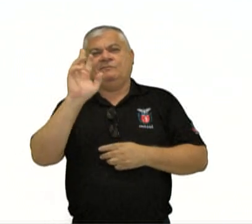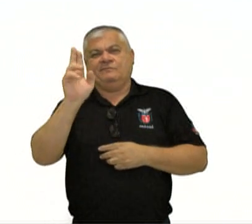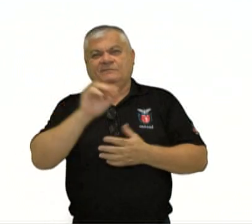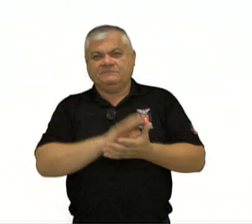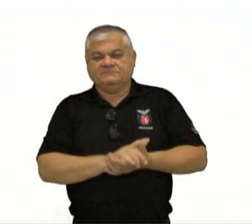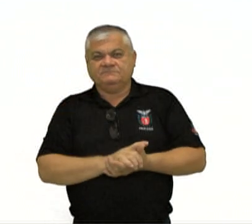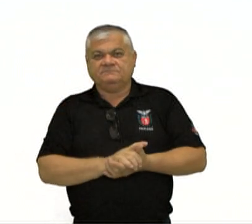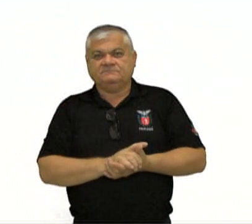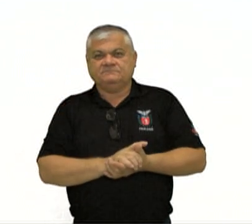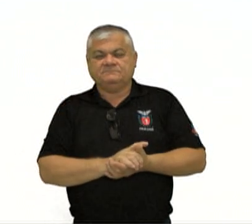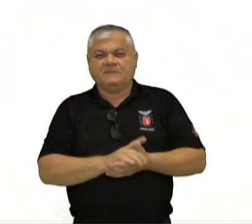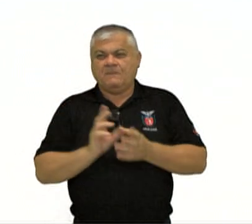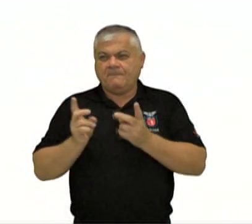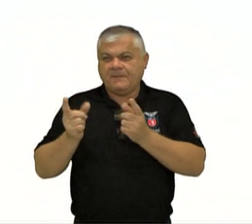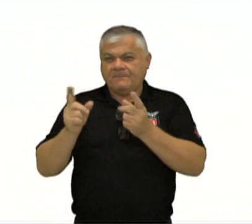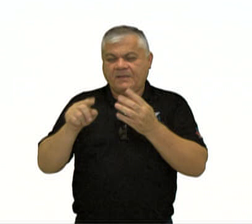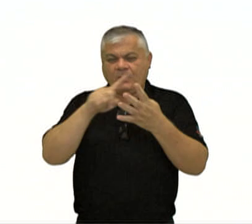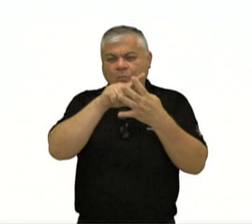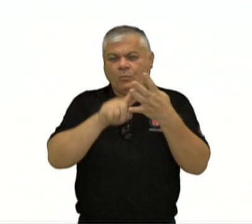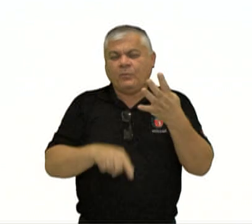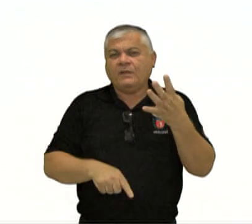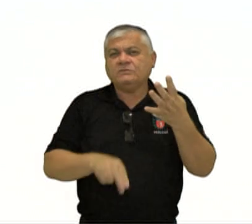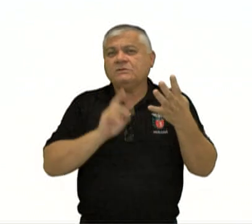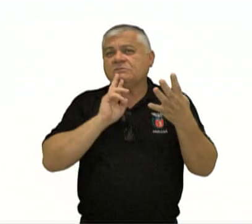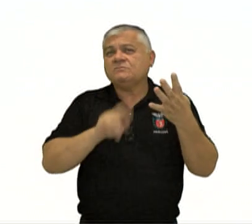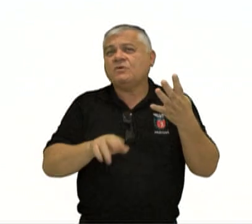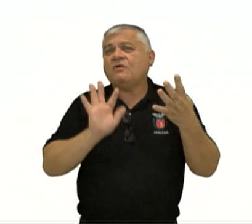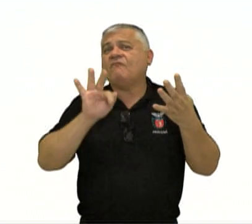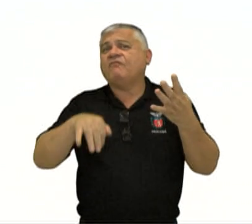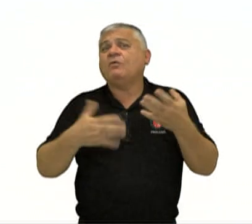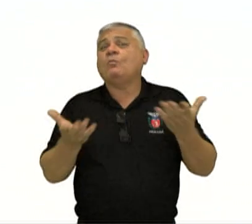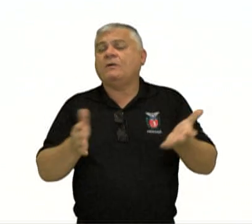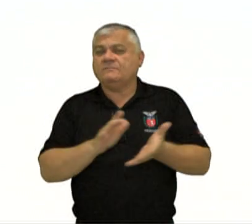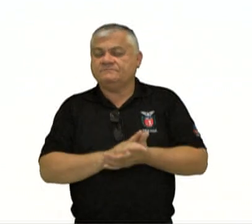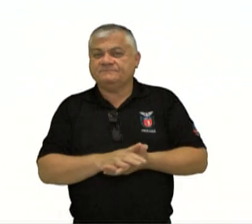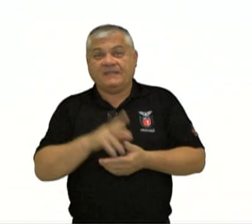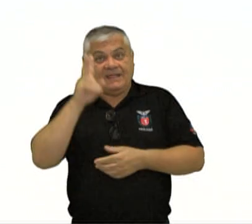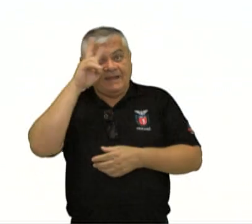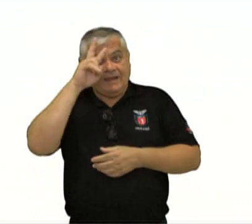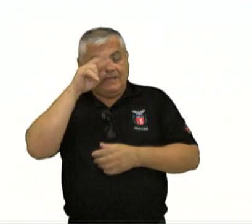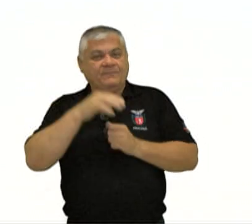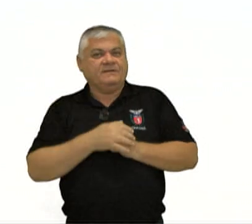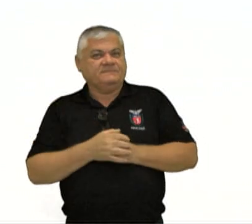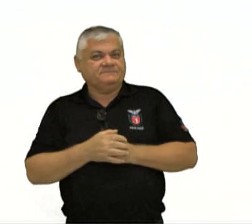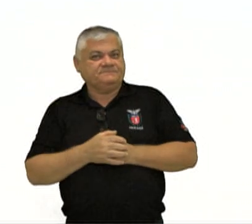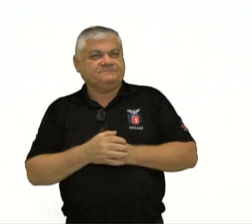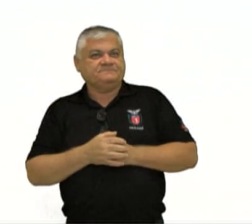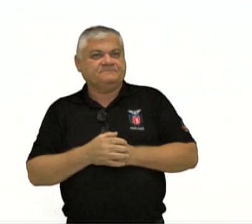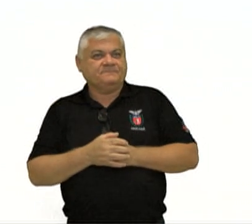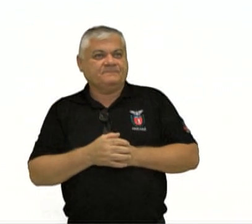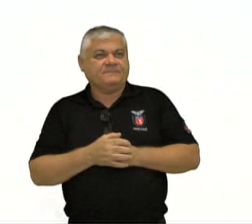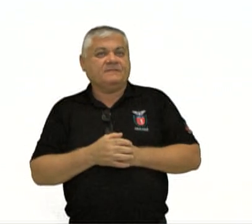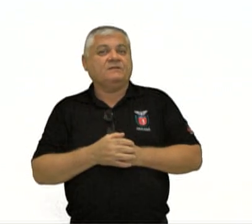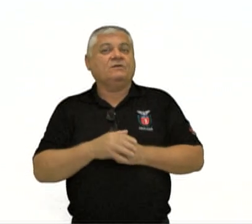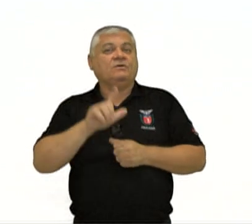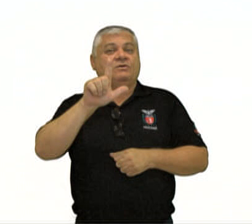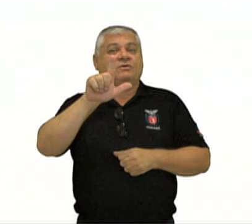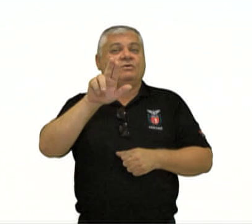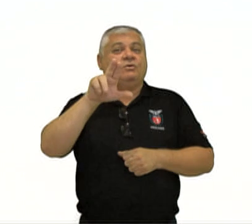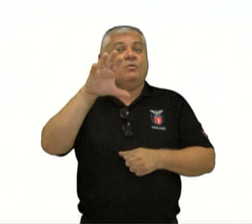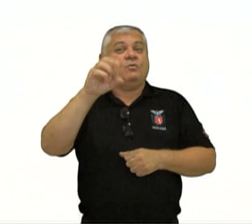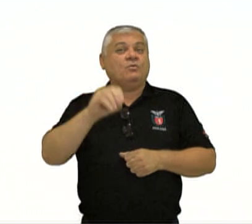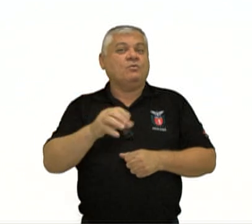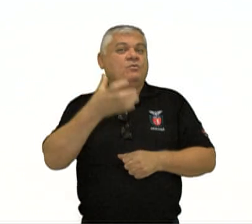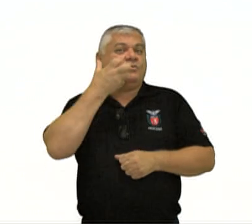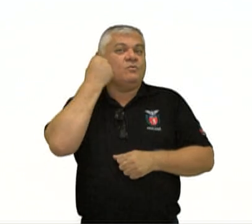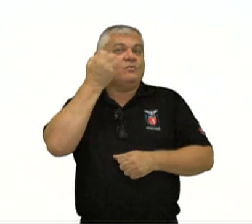final dessas 4 vendas, qual foi o saldo de Felipe? O que nós temos que lembrar aqui? O que significa lucro nos números